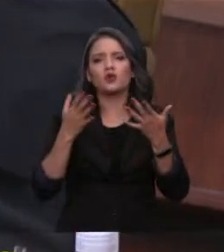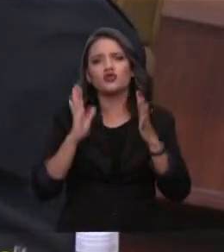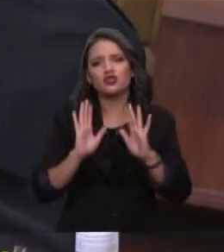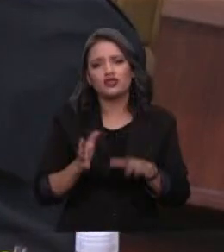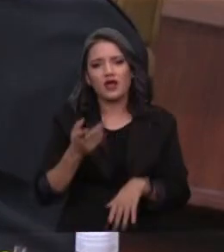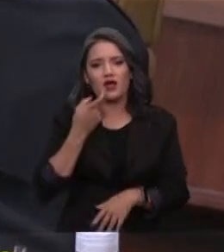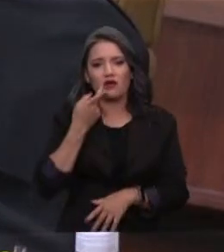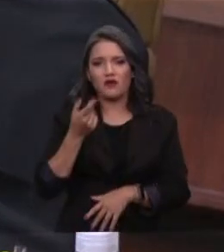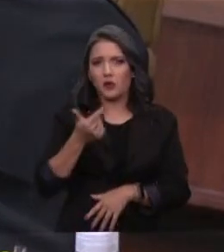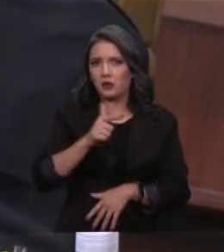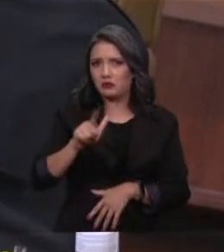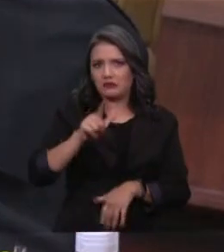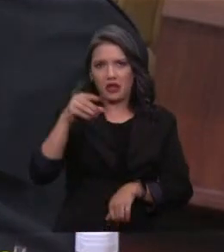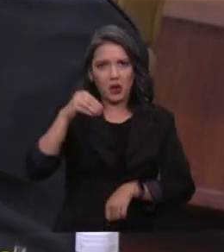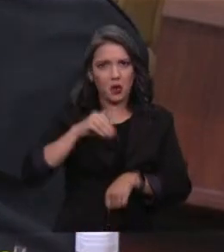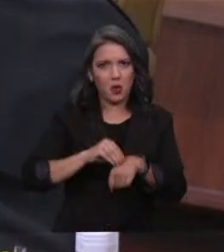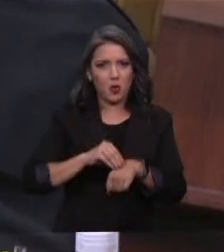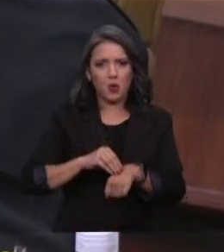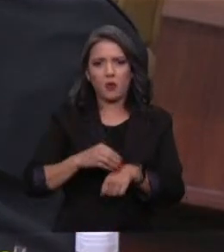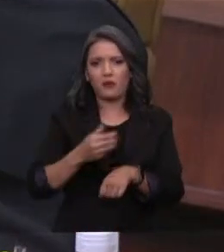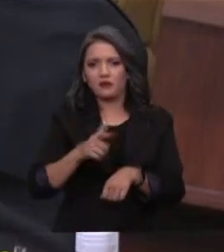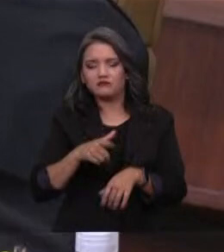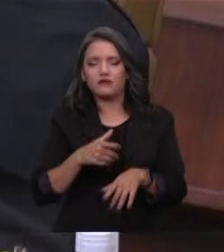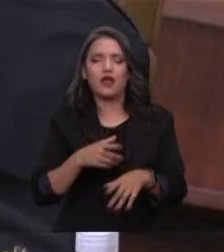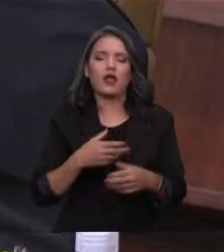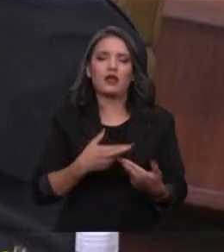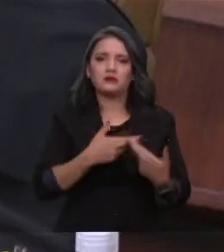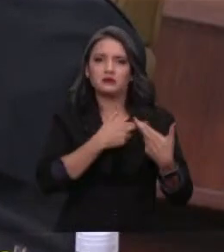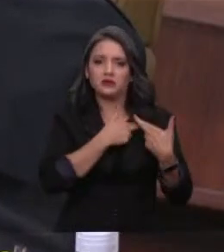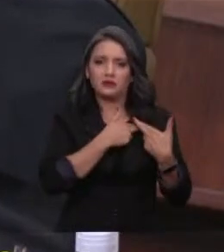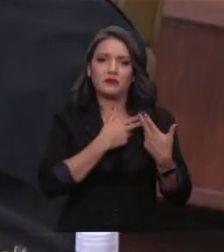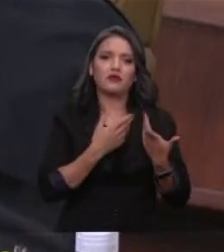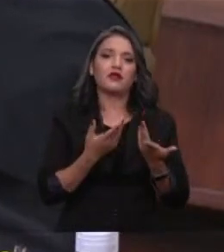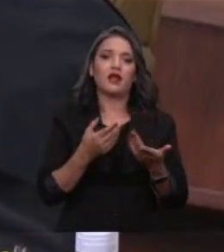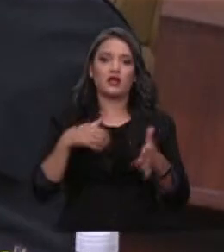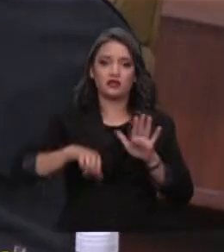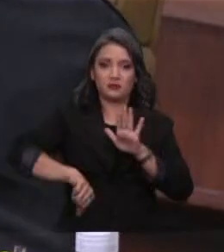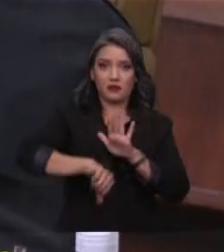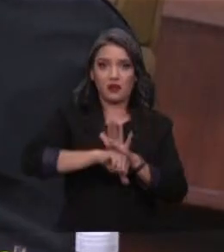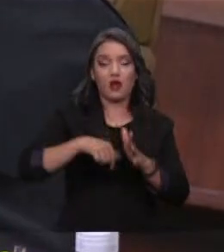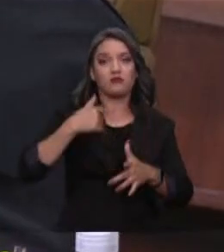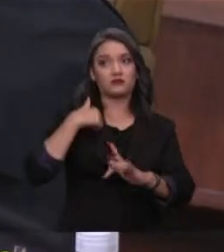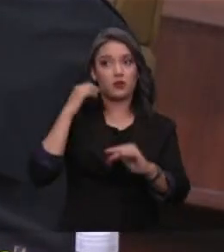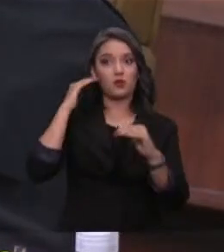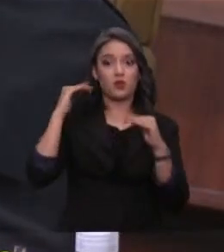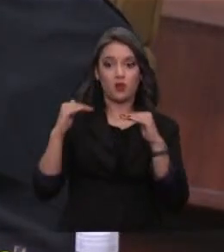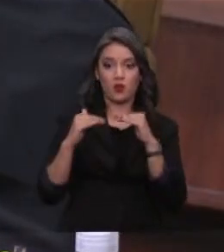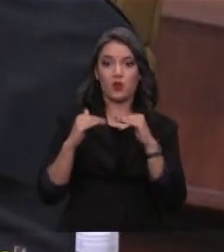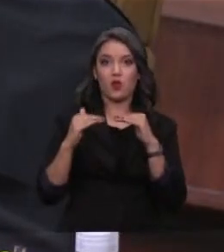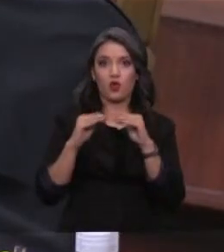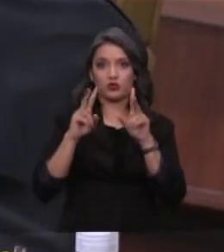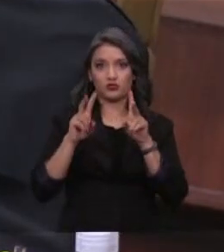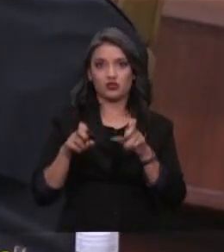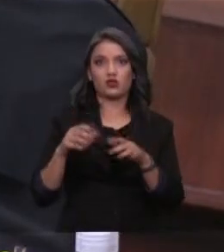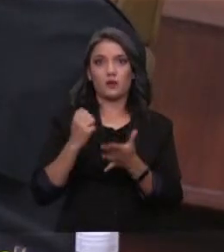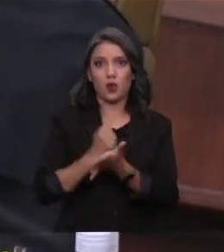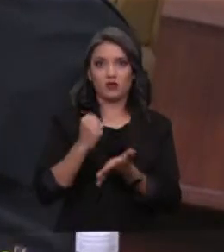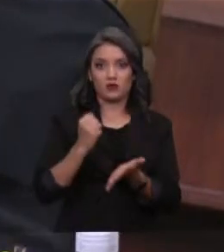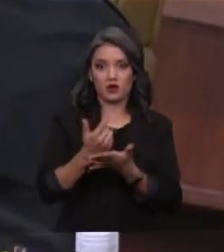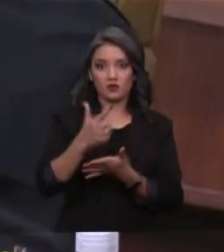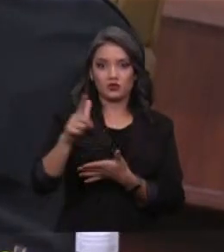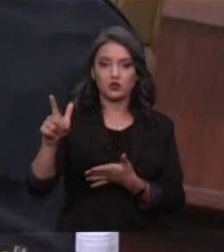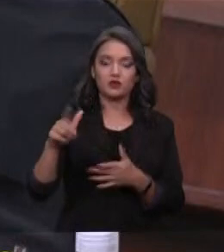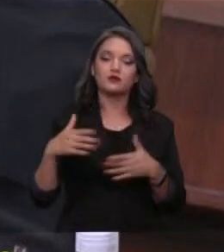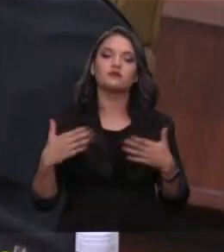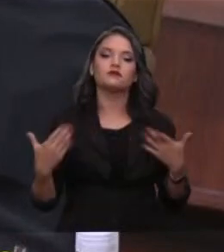convicção de culpa e responsabilidade penal. Eu faço no mesmo sentido em relação a esses contratos e